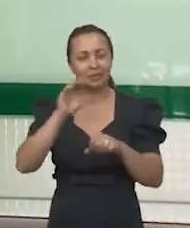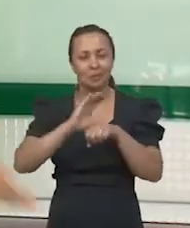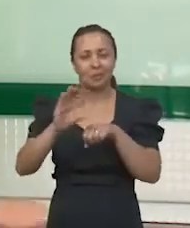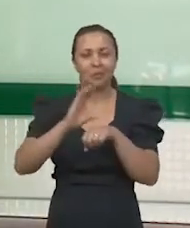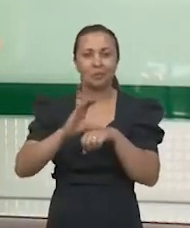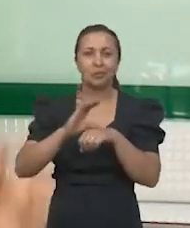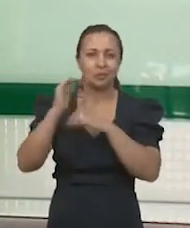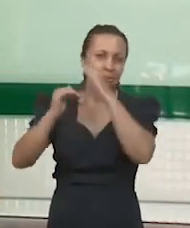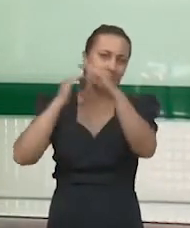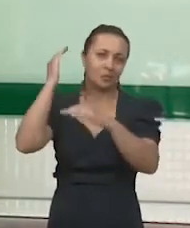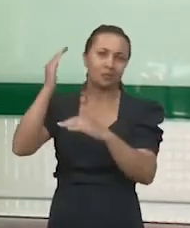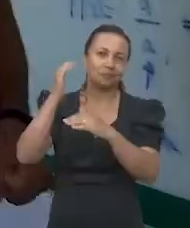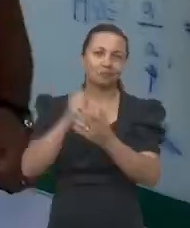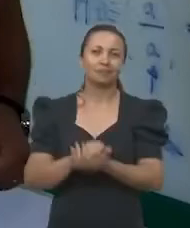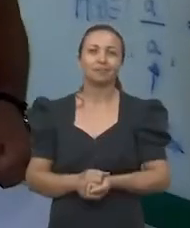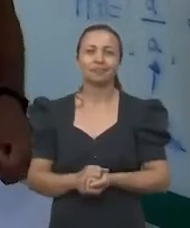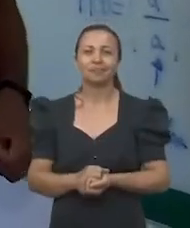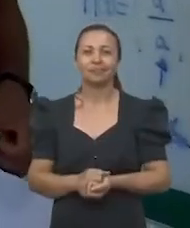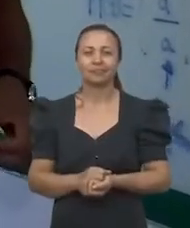qual curso fazer, qual curso superior.